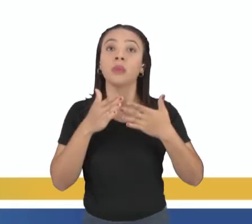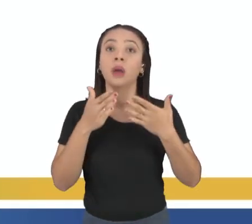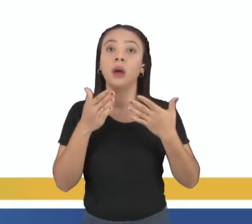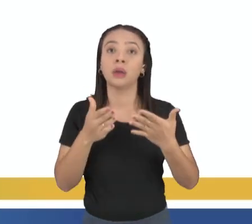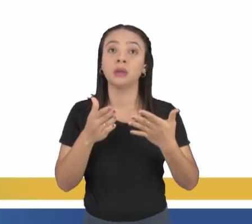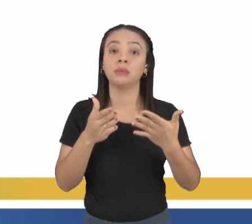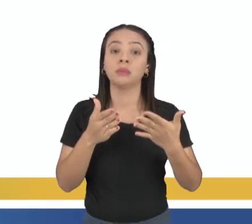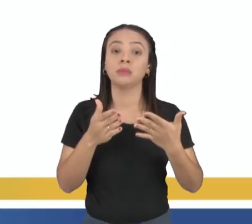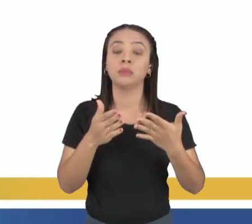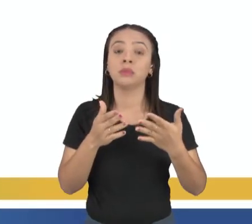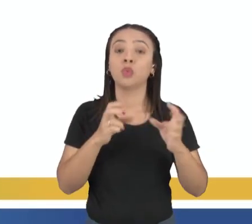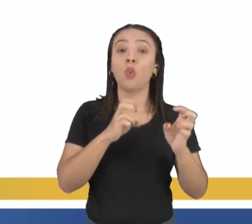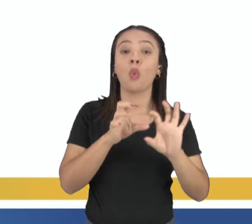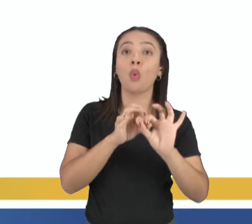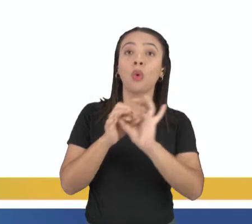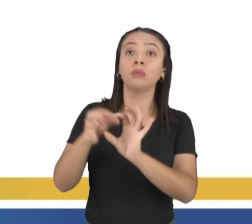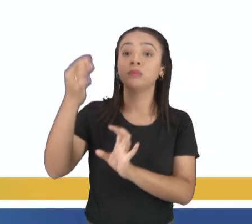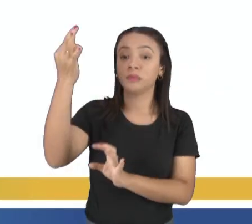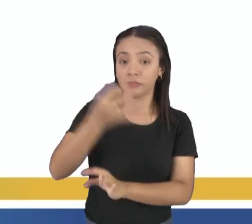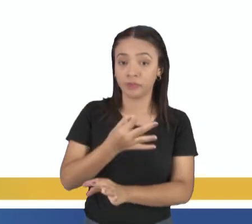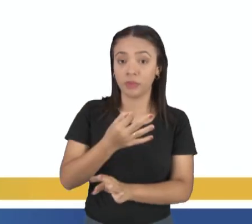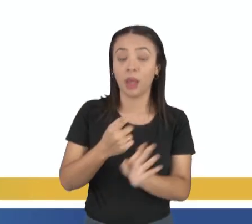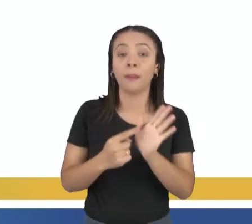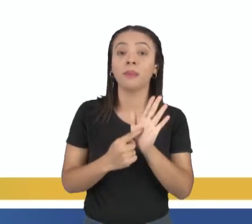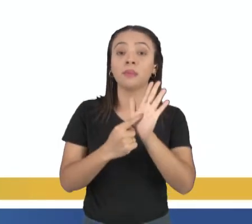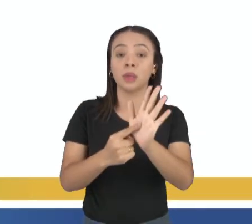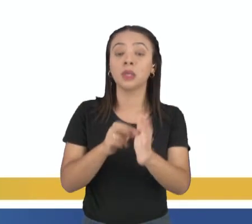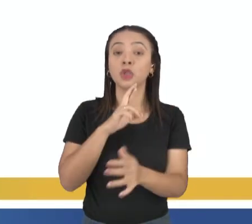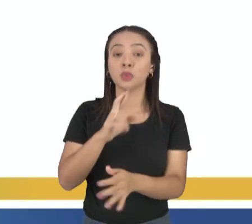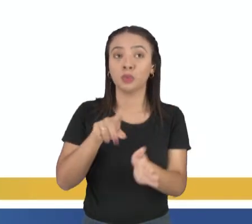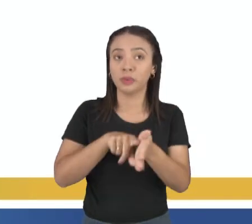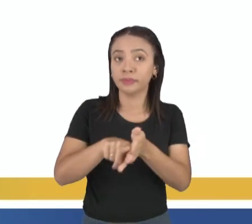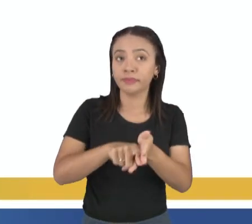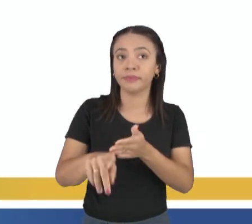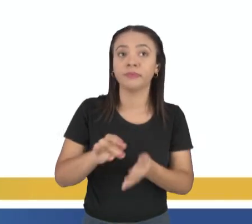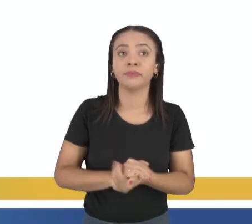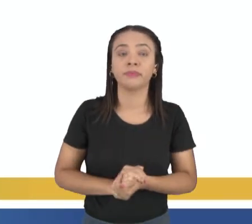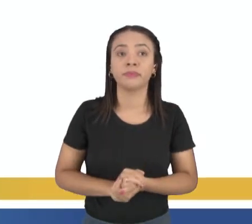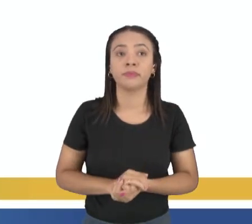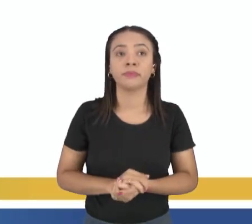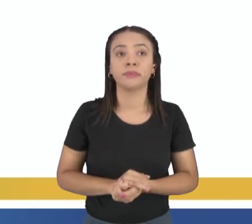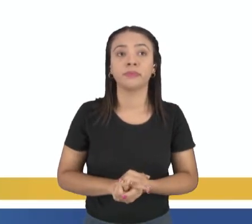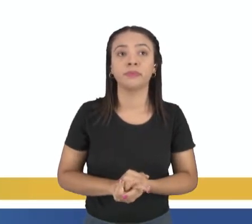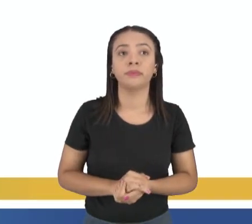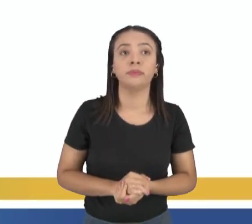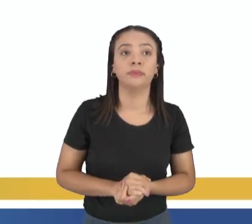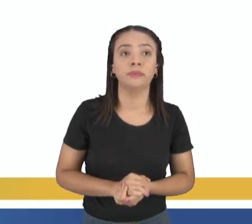termos percentuais, apresentamos a seguir o resultado da pesquisa.